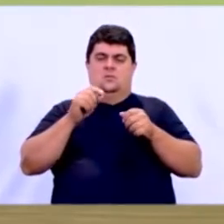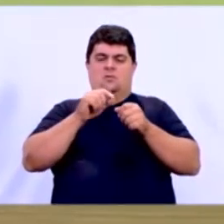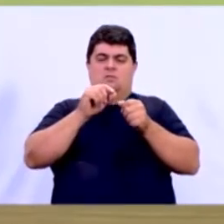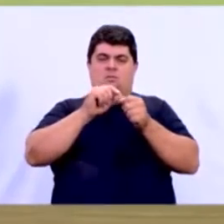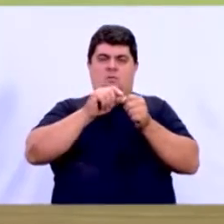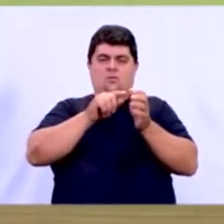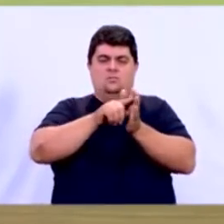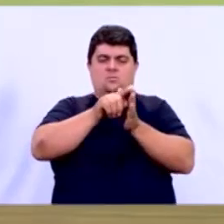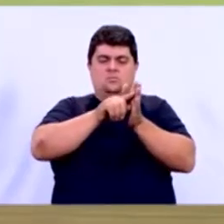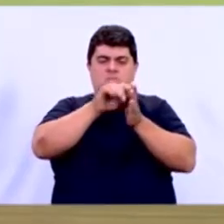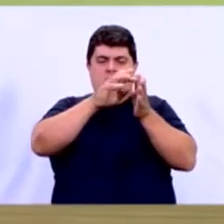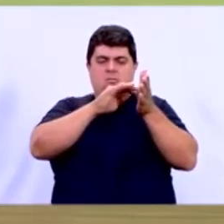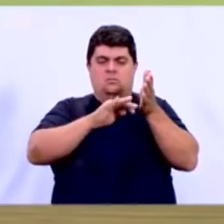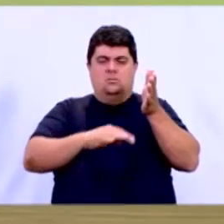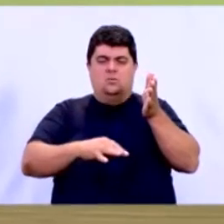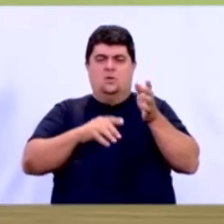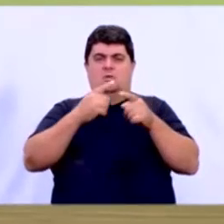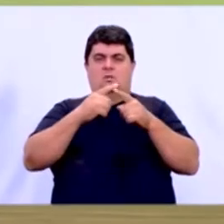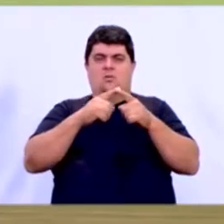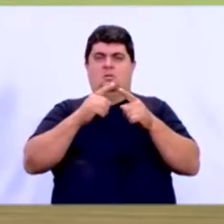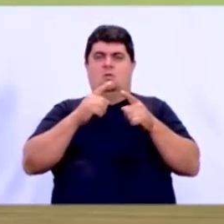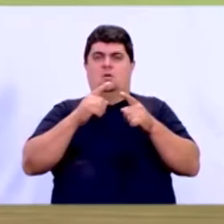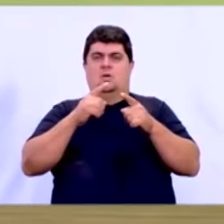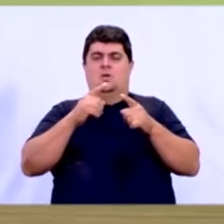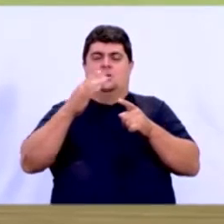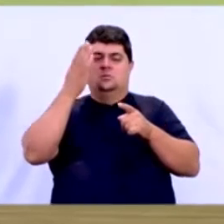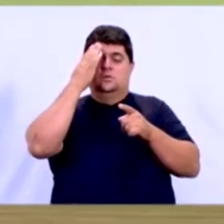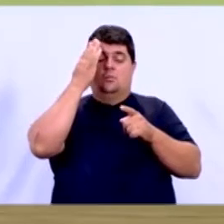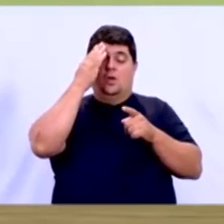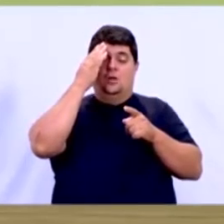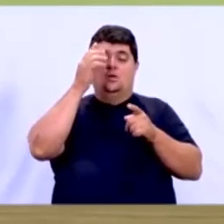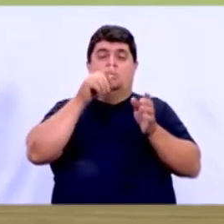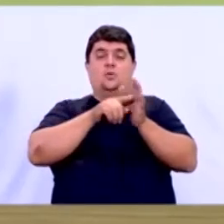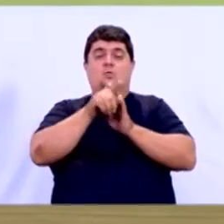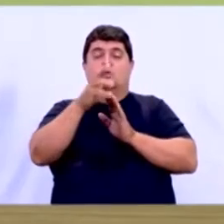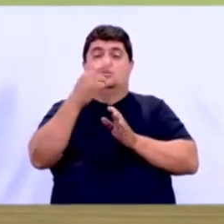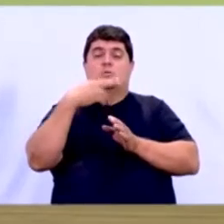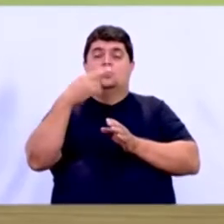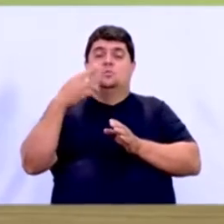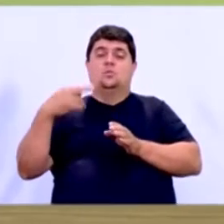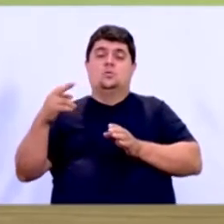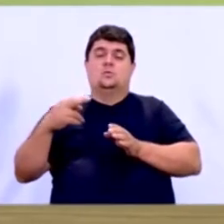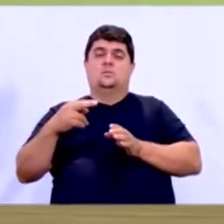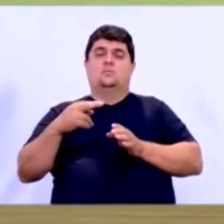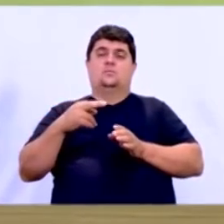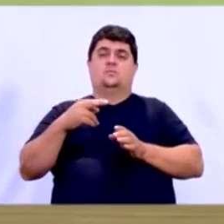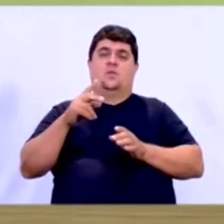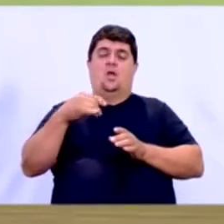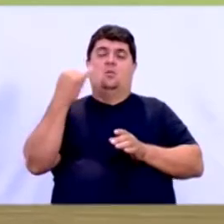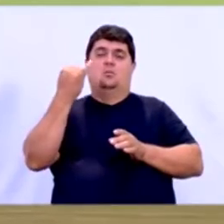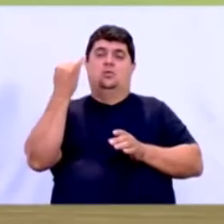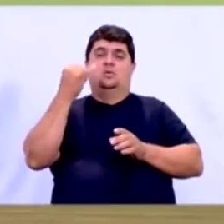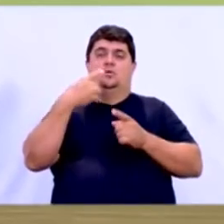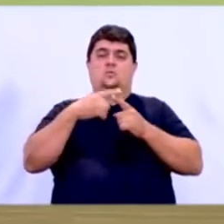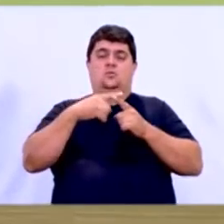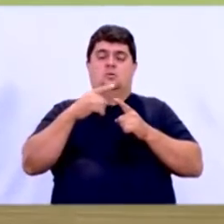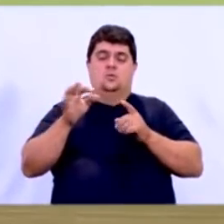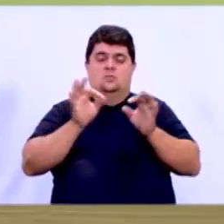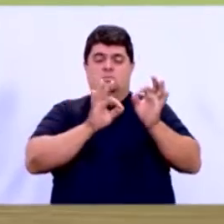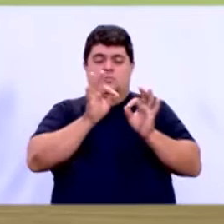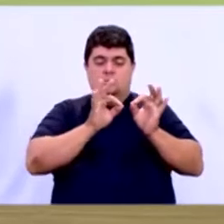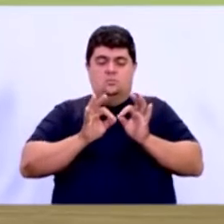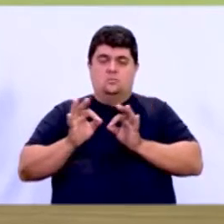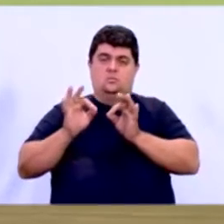questionário para obter essas dúvidas que a professora apresentou agora, para obter essas informações. E essas informações às vezes são essenciais para você